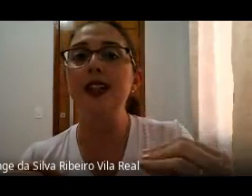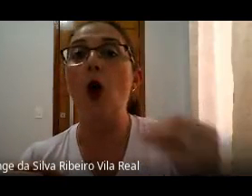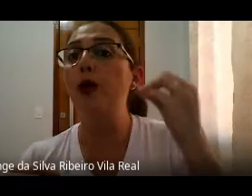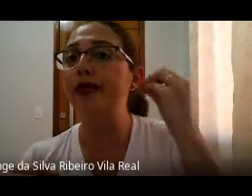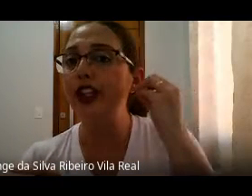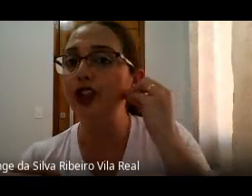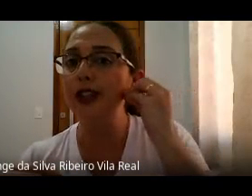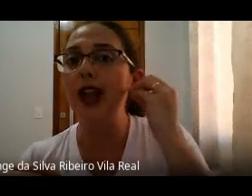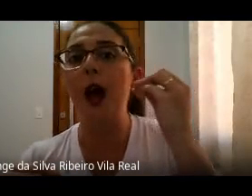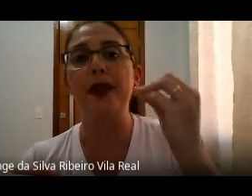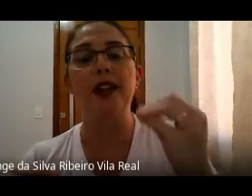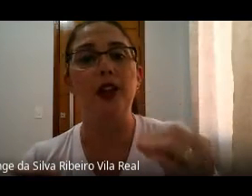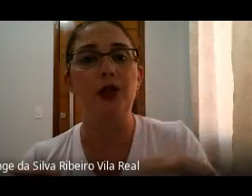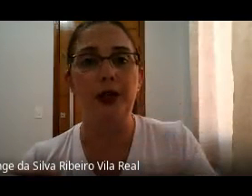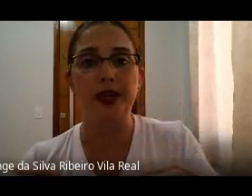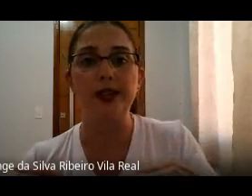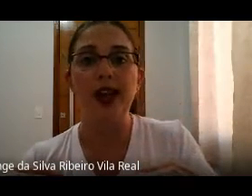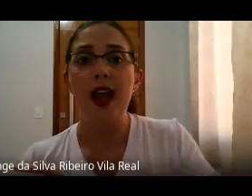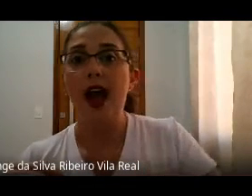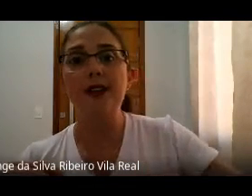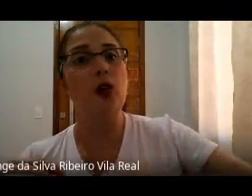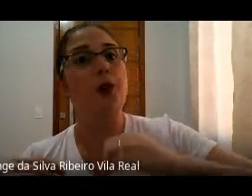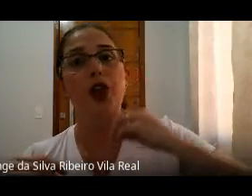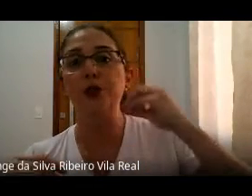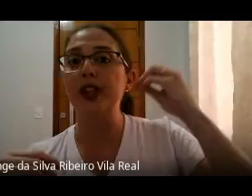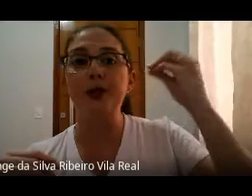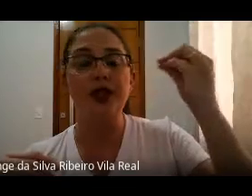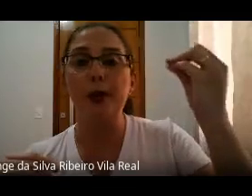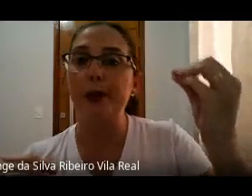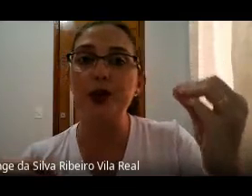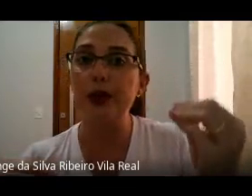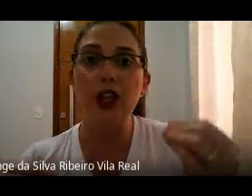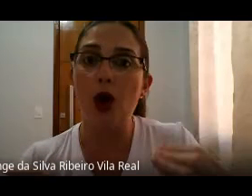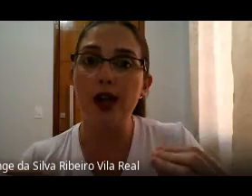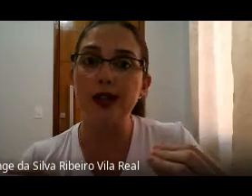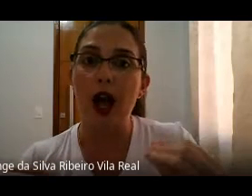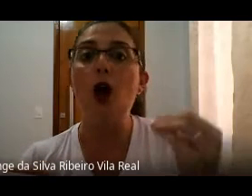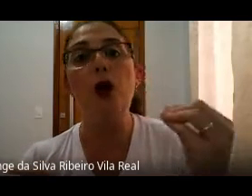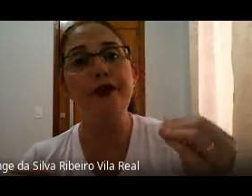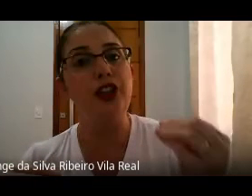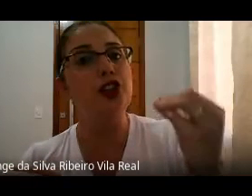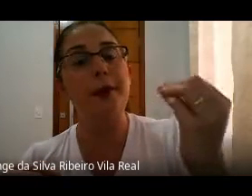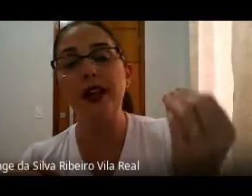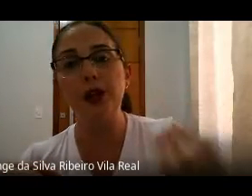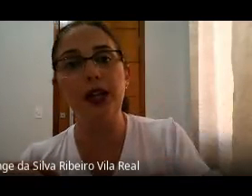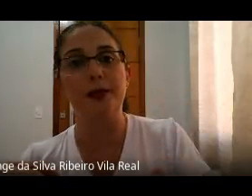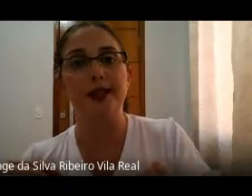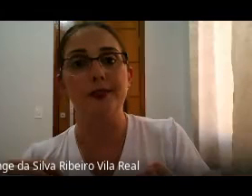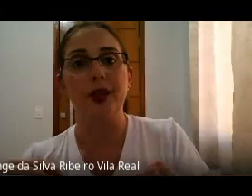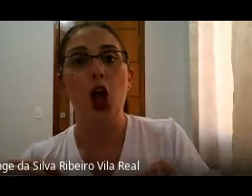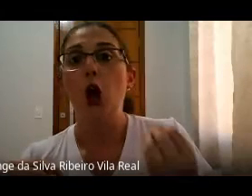crianças ouvintes aprendendo Libras, assim como nós podemos ter uma pessoa idosa ouvinte